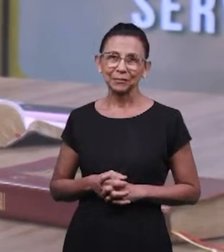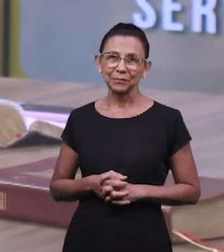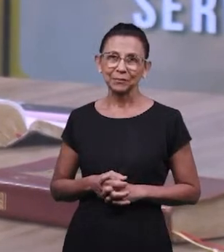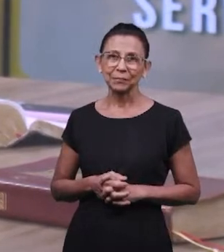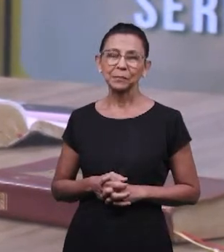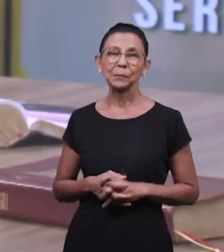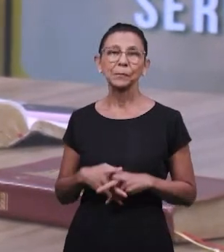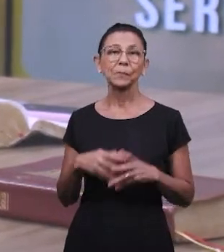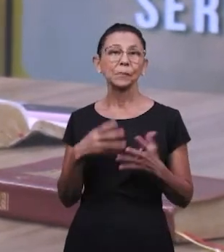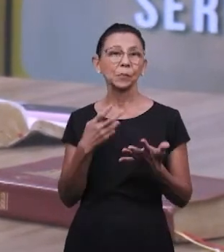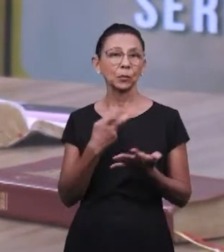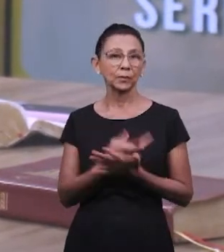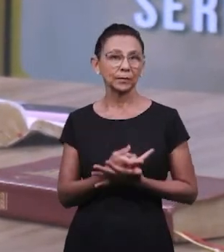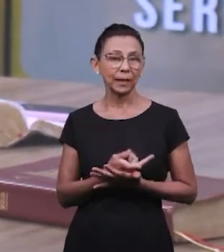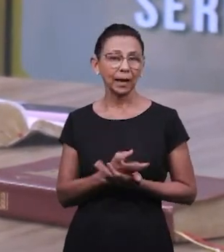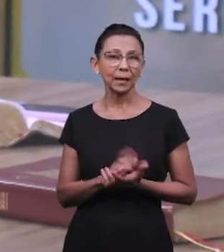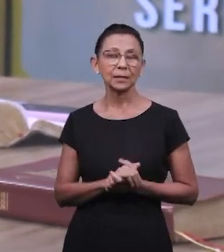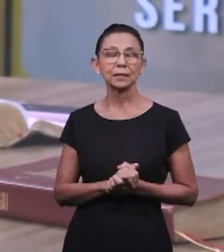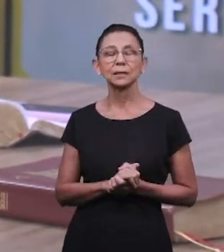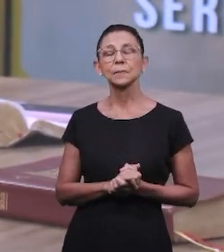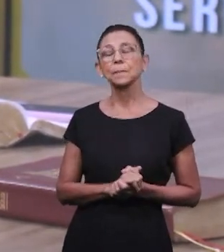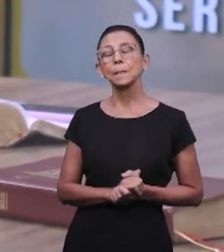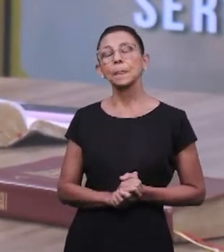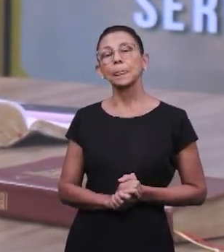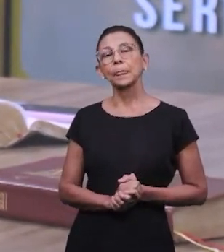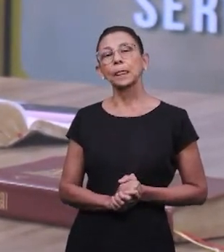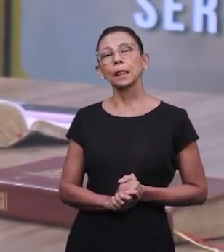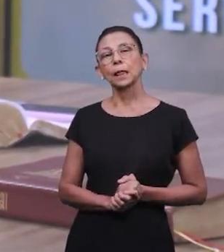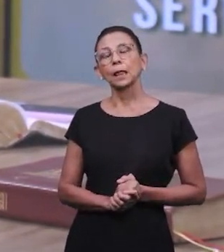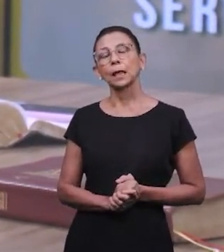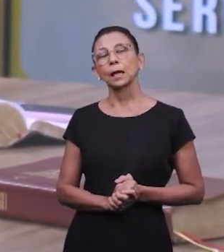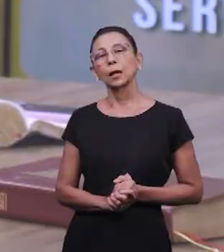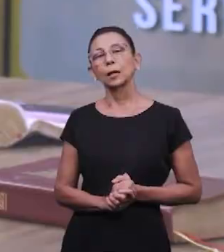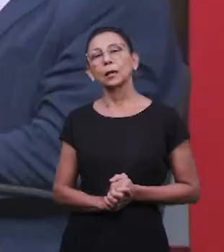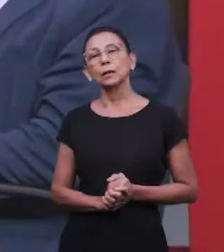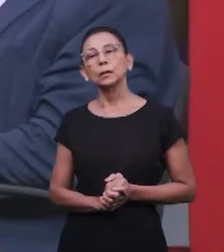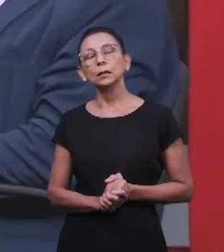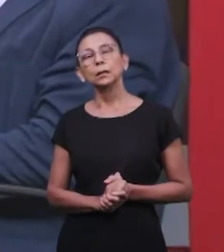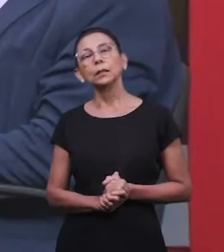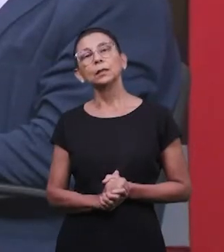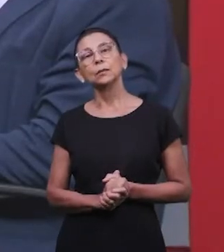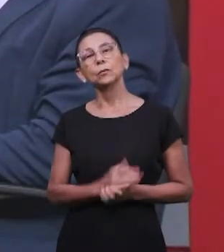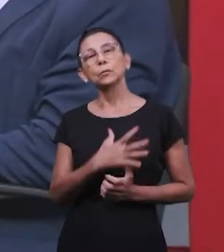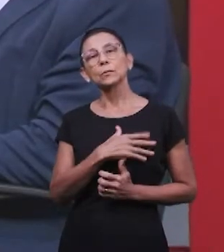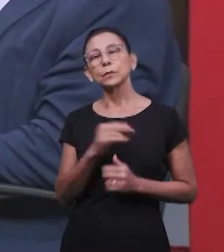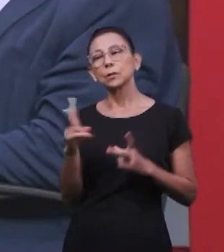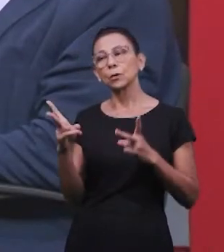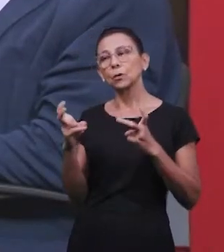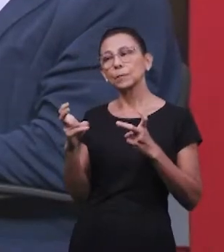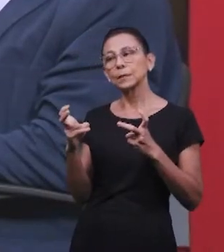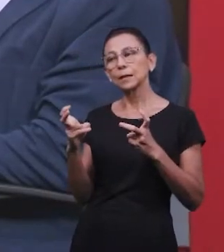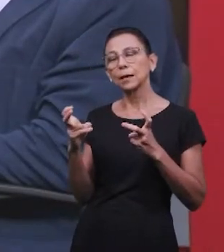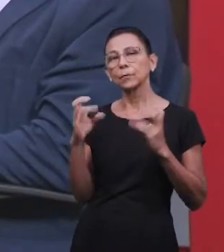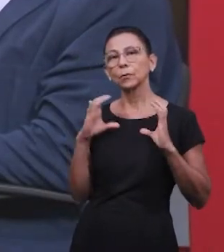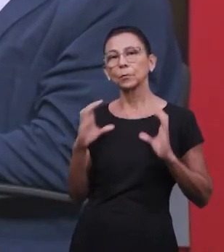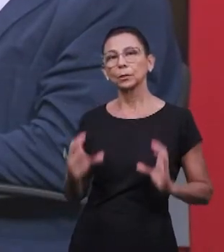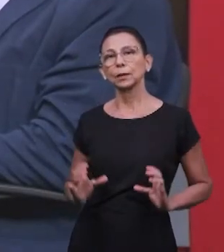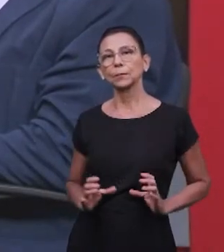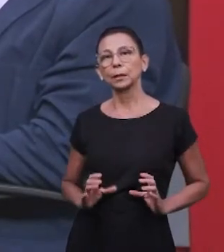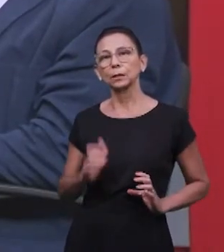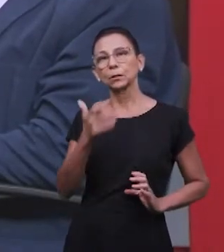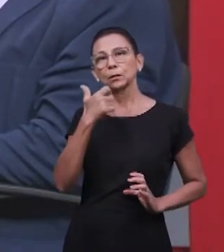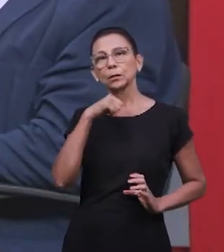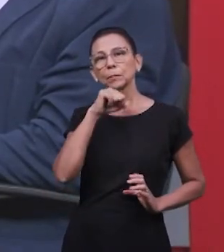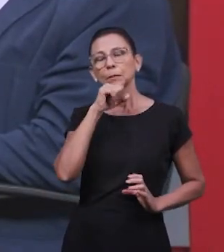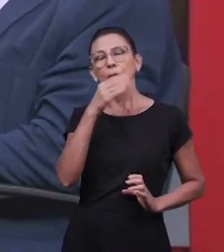modo que estão conversando um com o outro e os filhos estão observando. Então, o exemplo é um dos